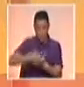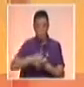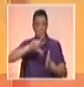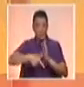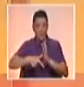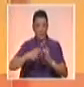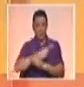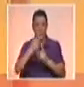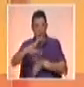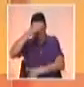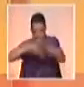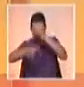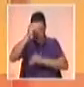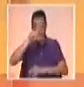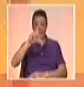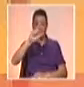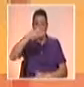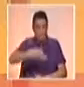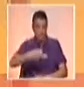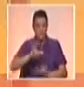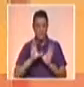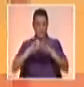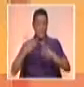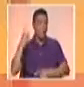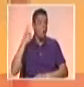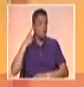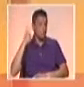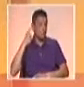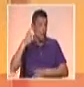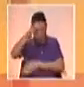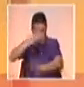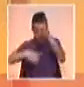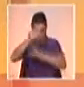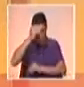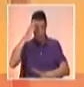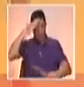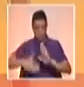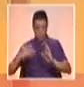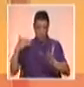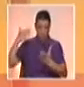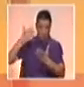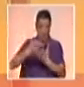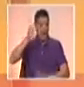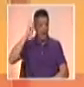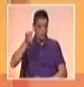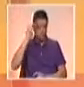de início foi a aprendizagem da língua gestual pela comunidade ouvinte. E assim aconteceu ao longo destes